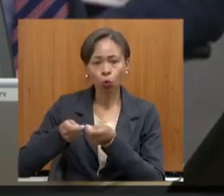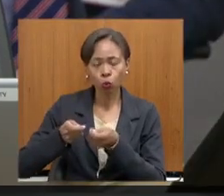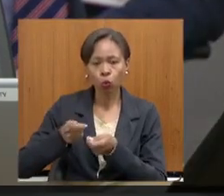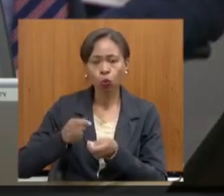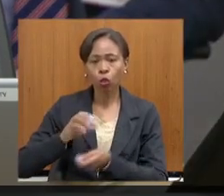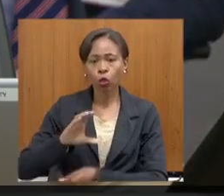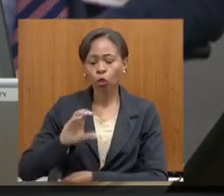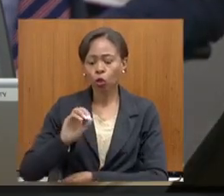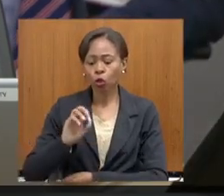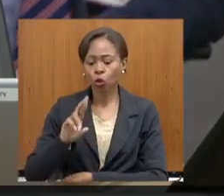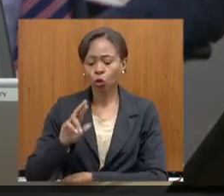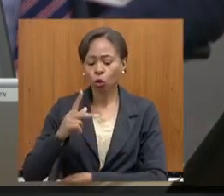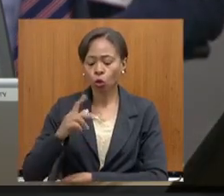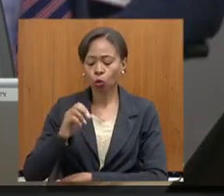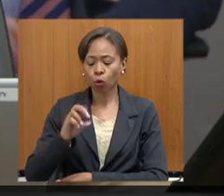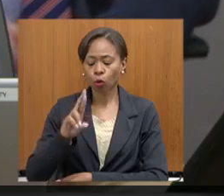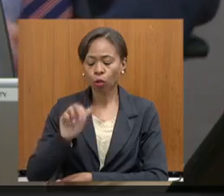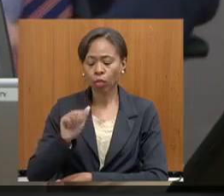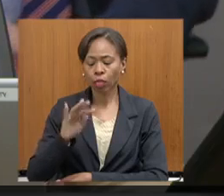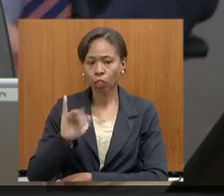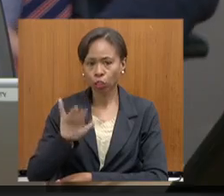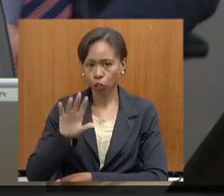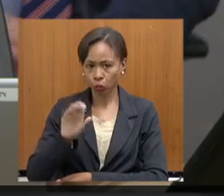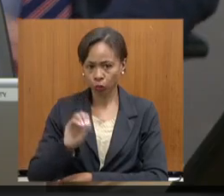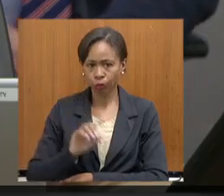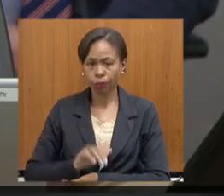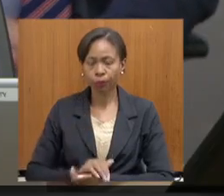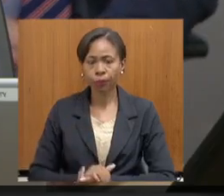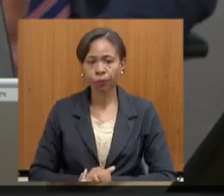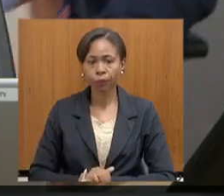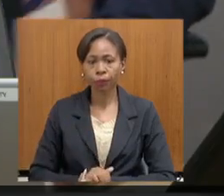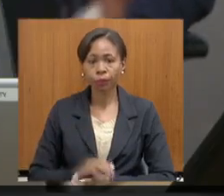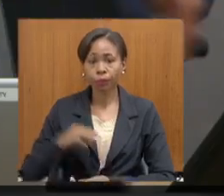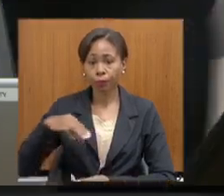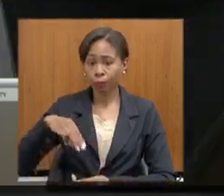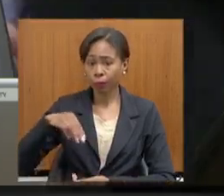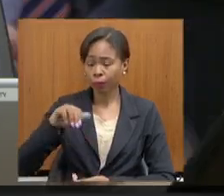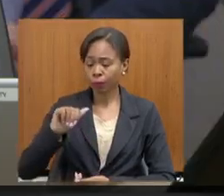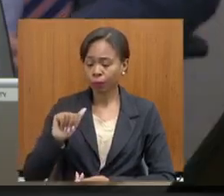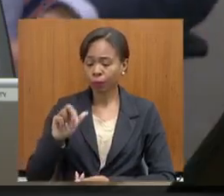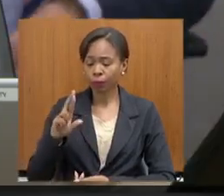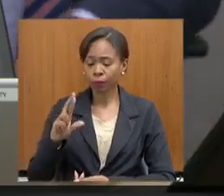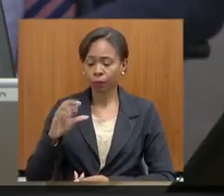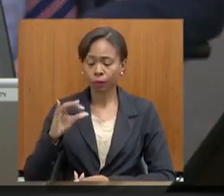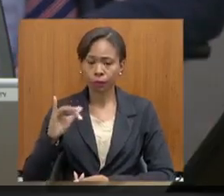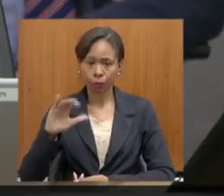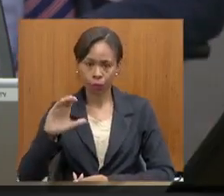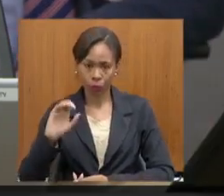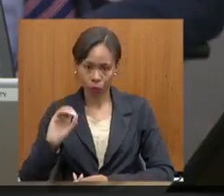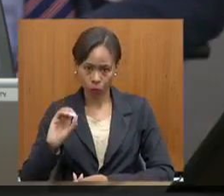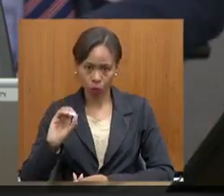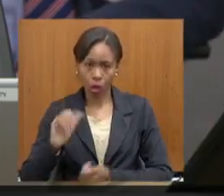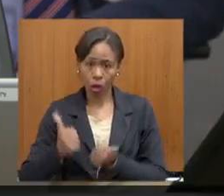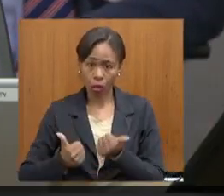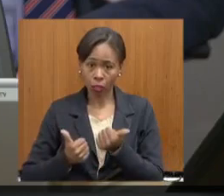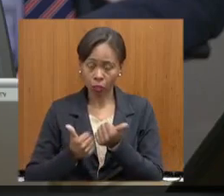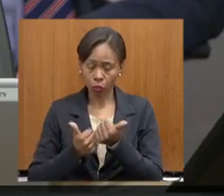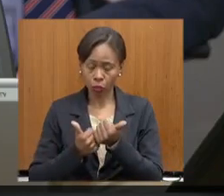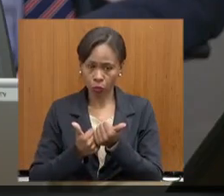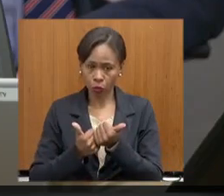é o senhor Márcio Luiz Murta Canguçu assessor da Diretoria de relacionamento